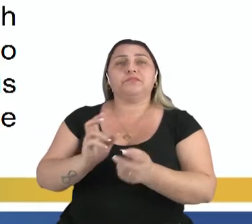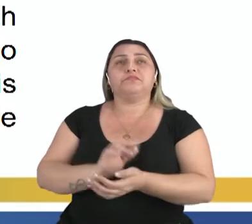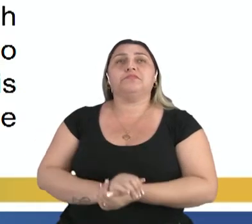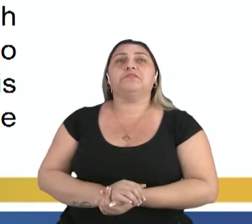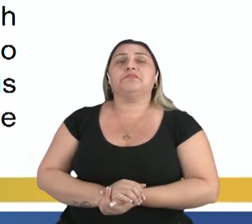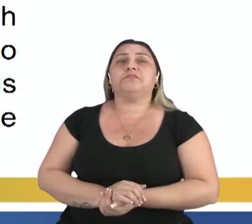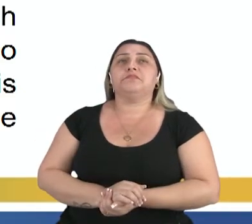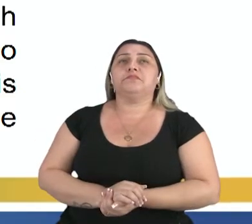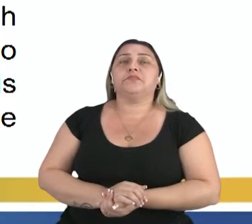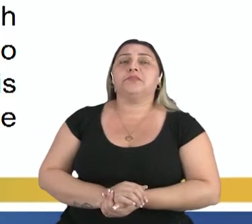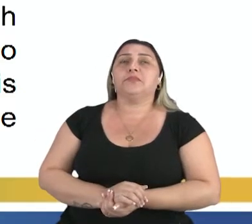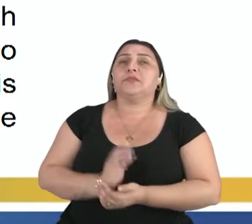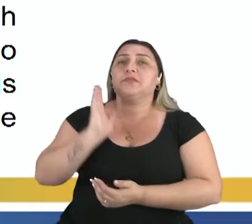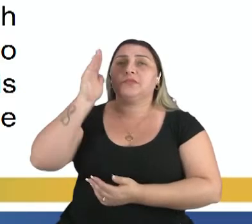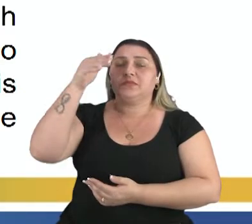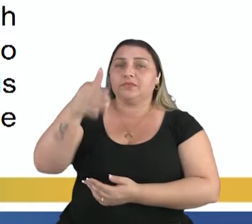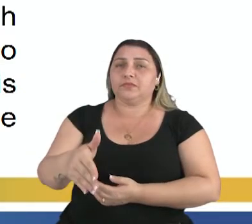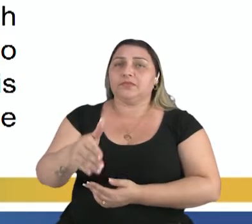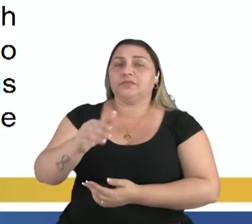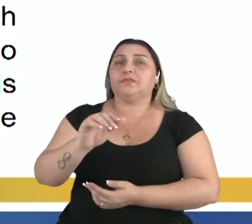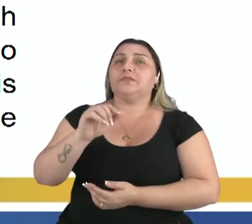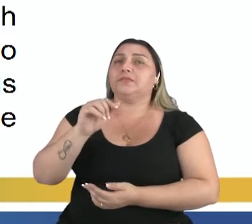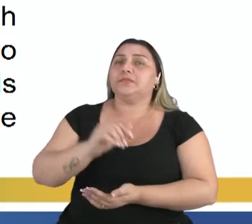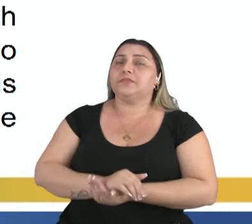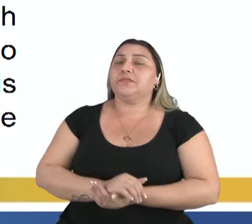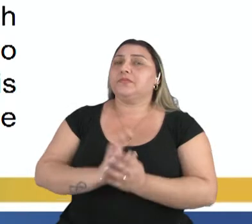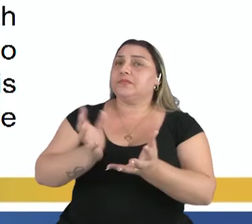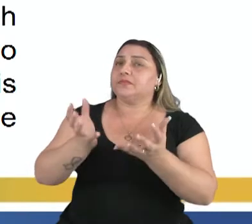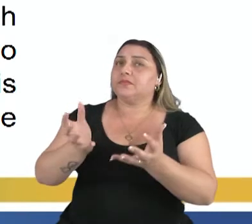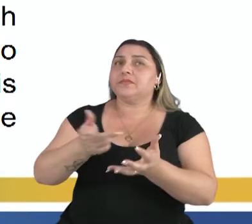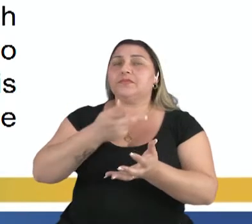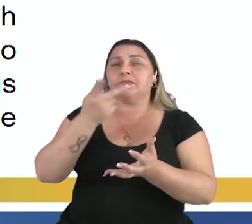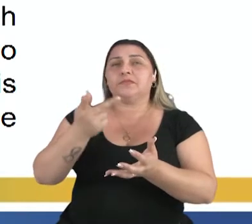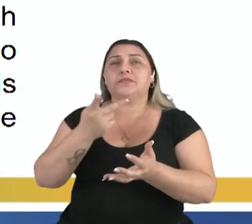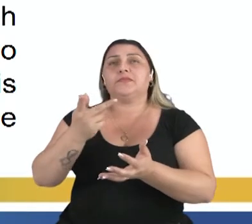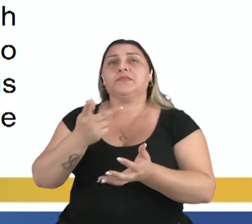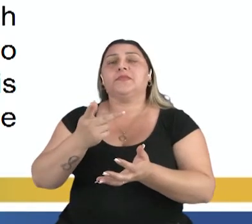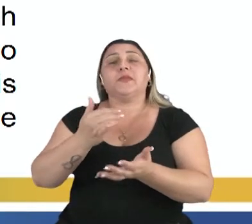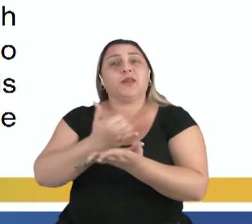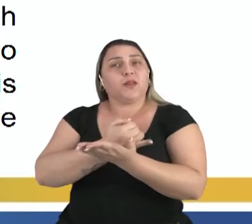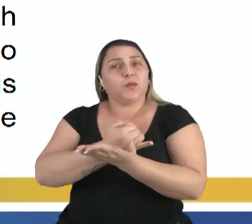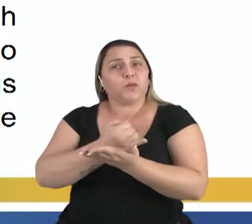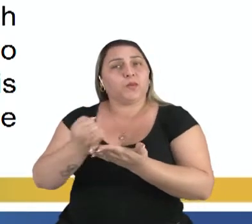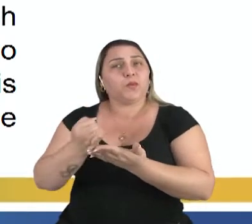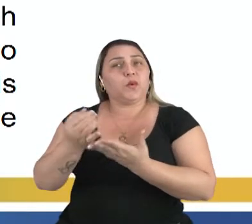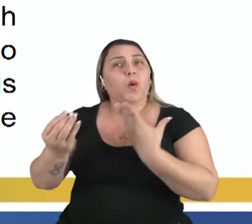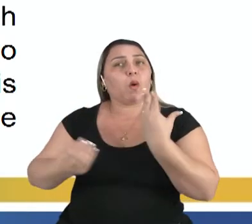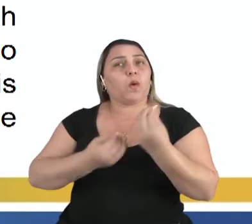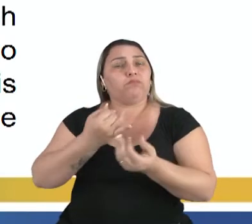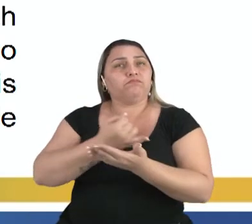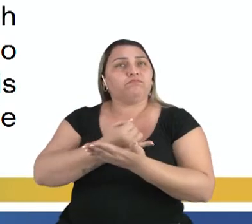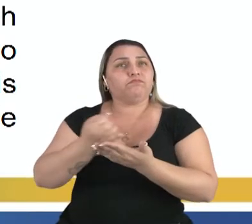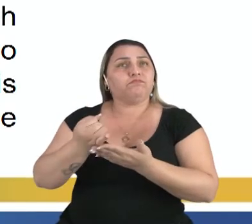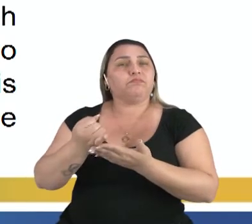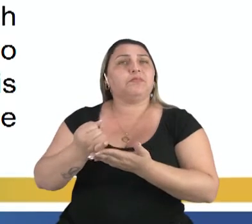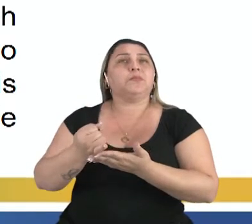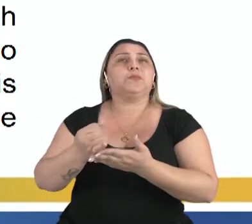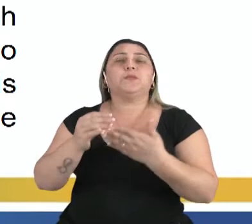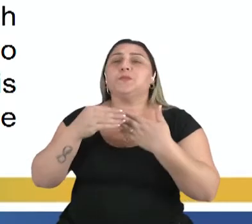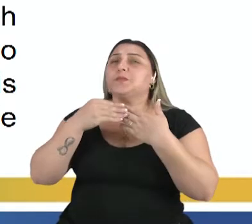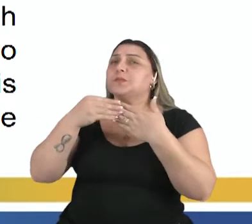que ele não vem direto para aquilo que ele quer falar. Ele introduz. Como é que ele introduz? Ele